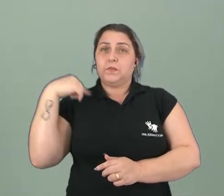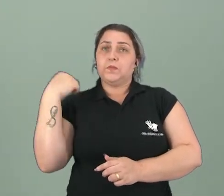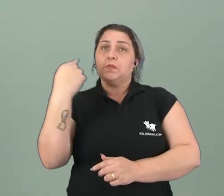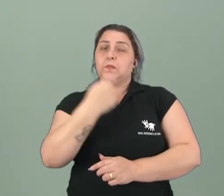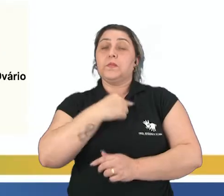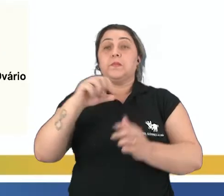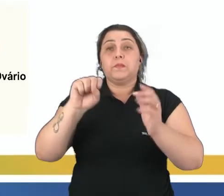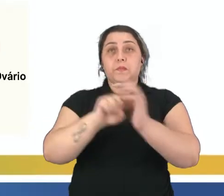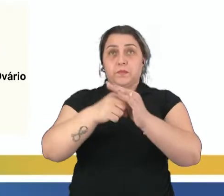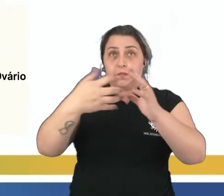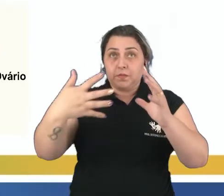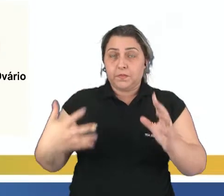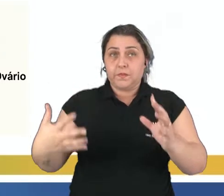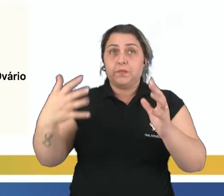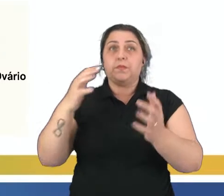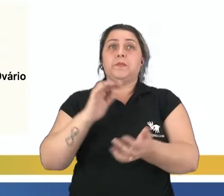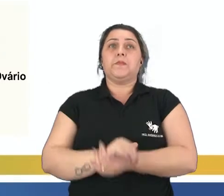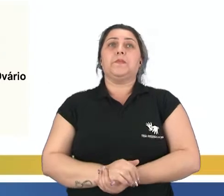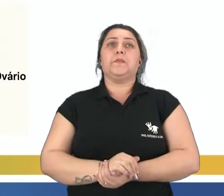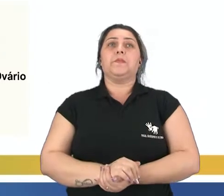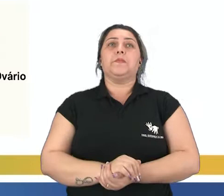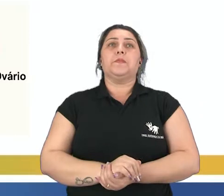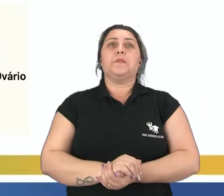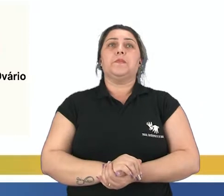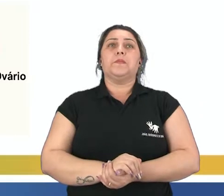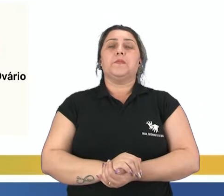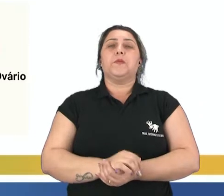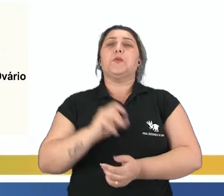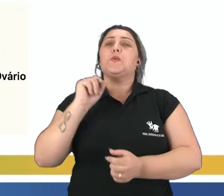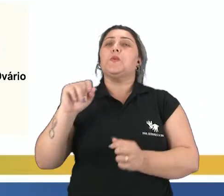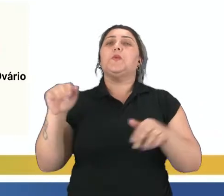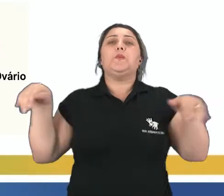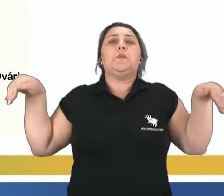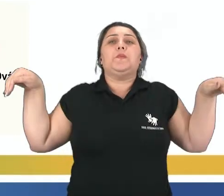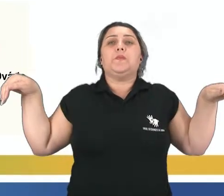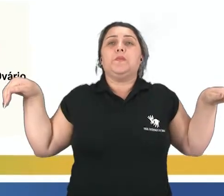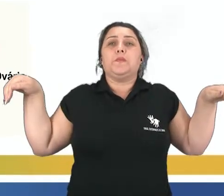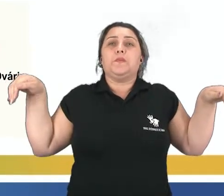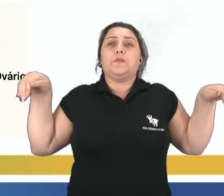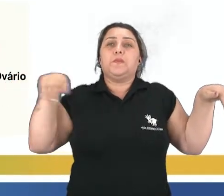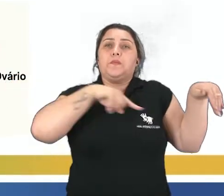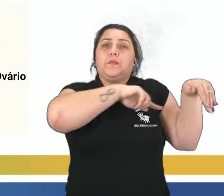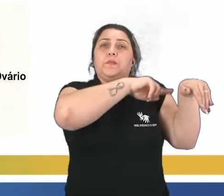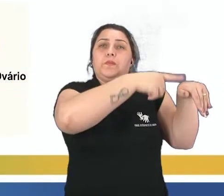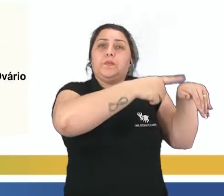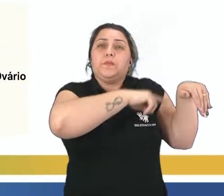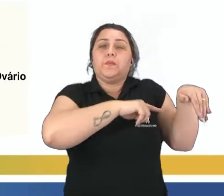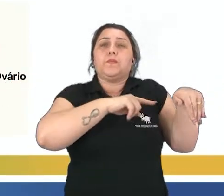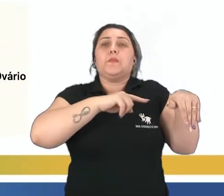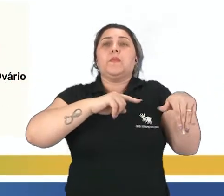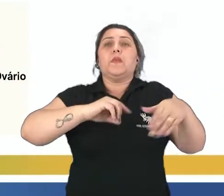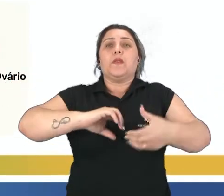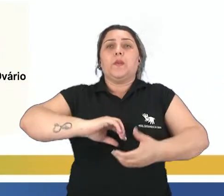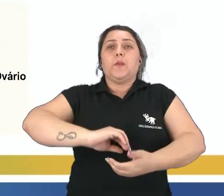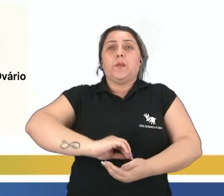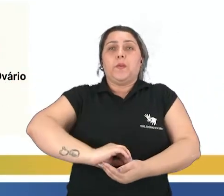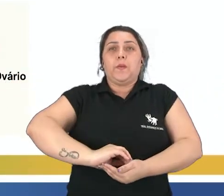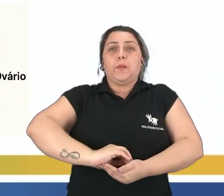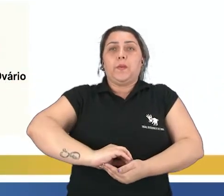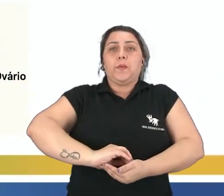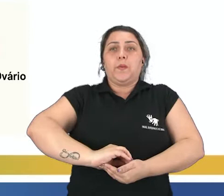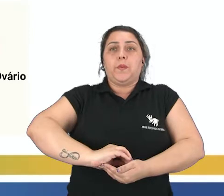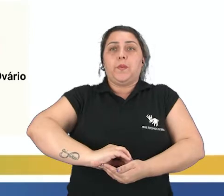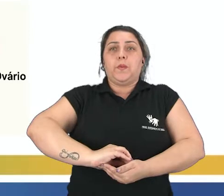tenha a caracterização do endométrio. O que vai ser isso? O útero, ele vai ser formado aí por